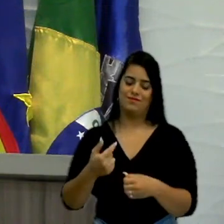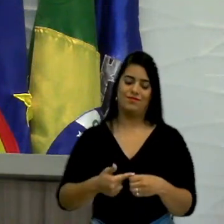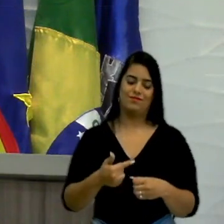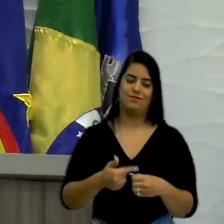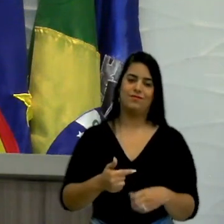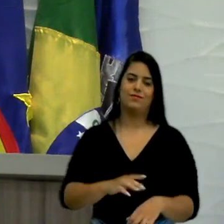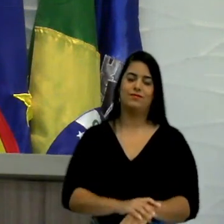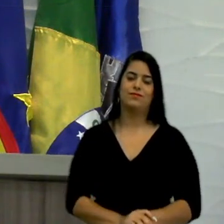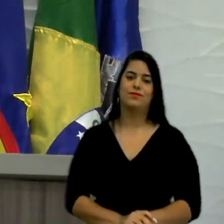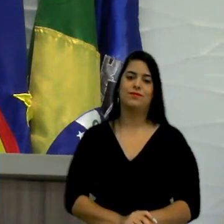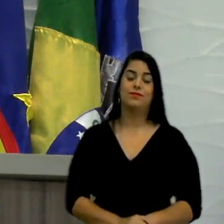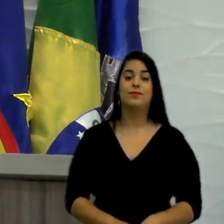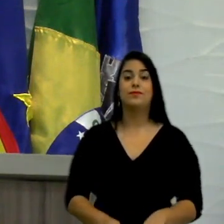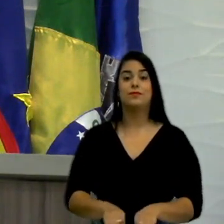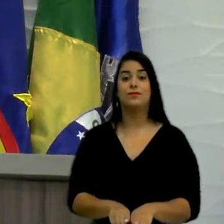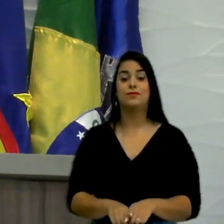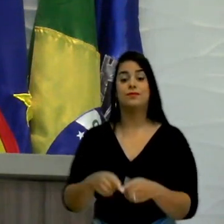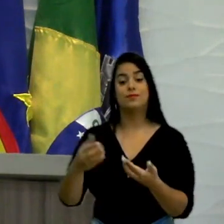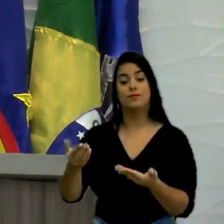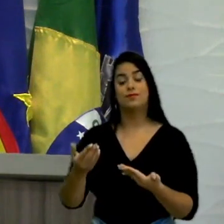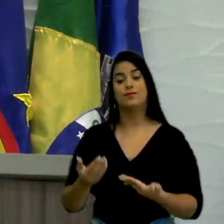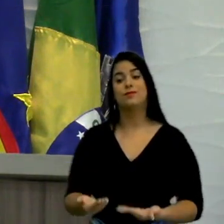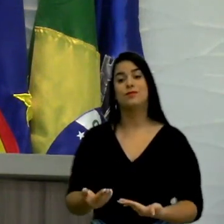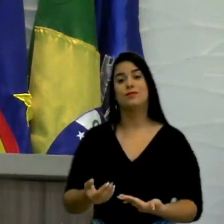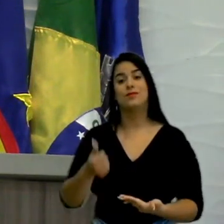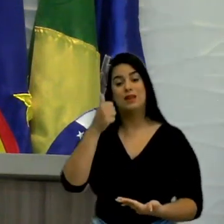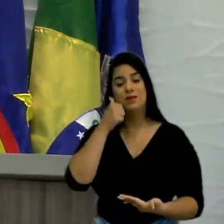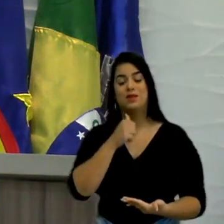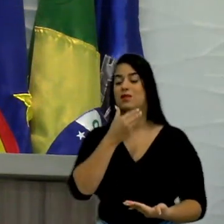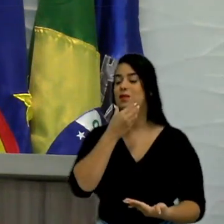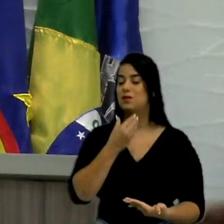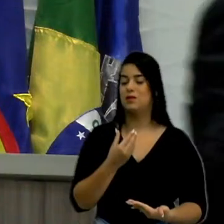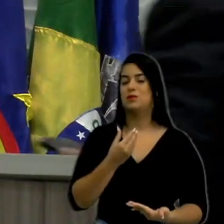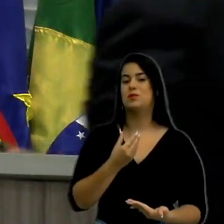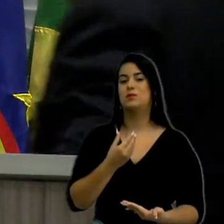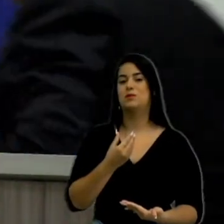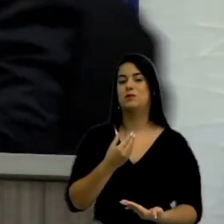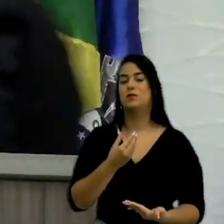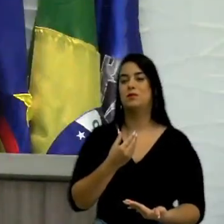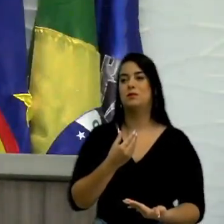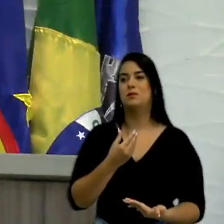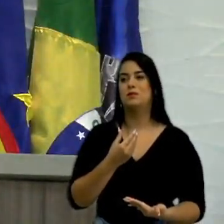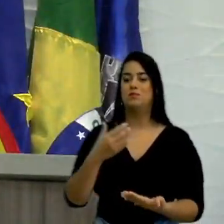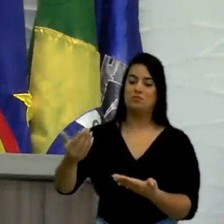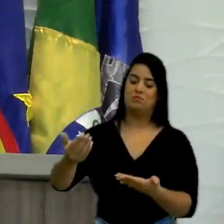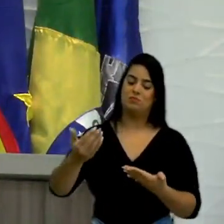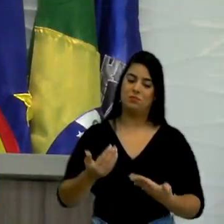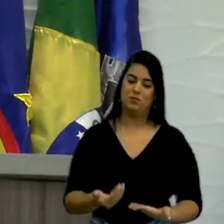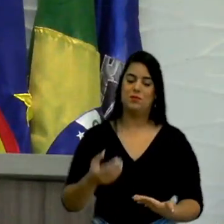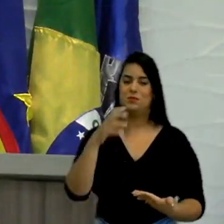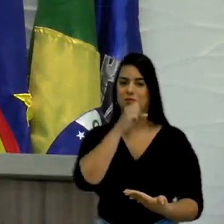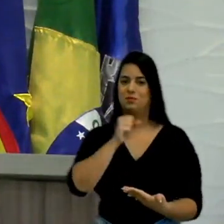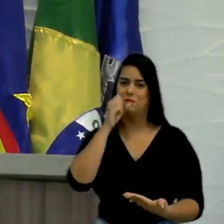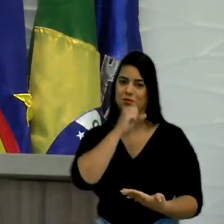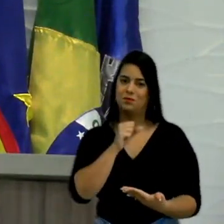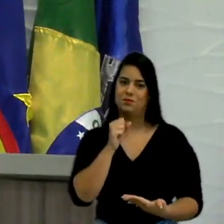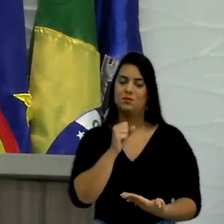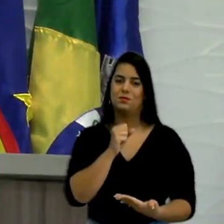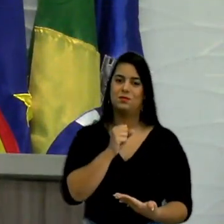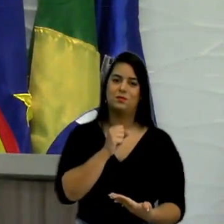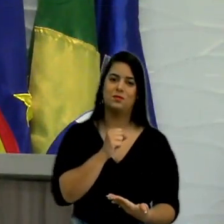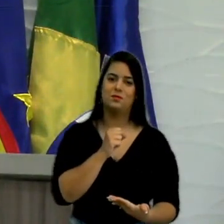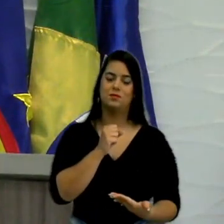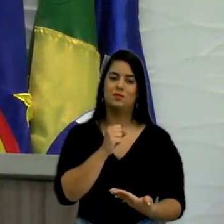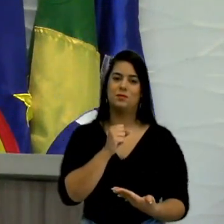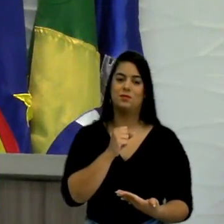município. Também quero convidar o nosso associado, associada, a comparecer no próximo sábado, né?